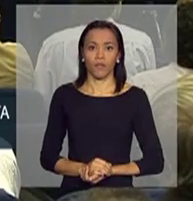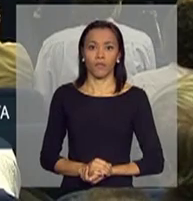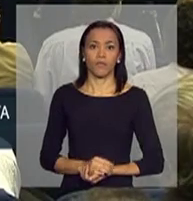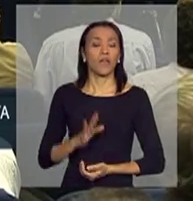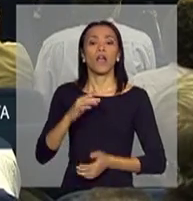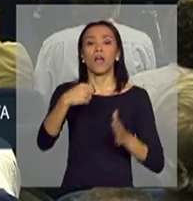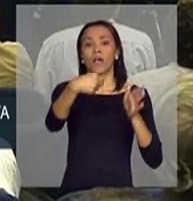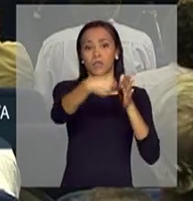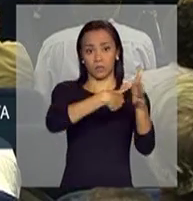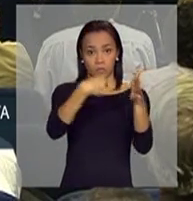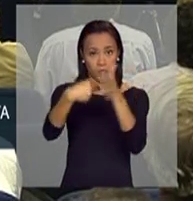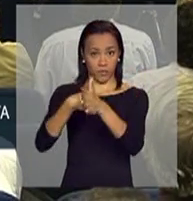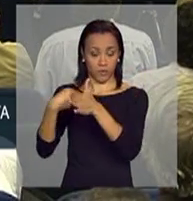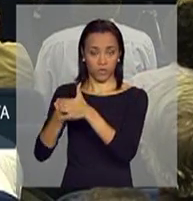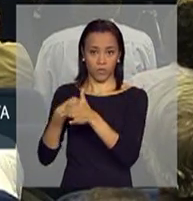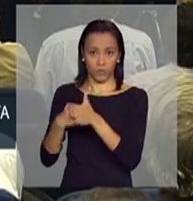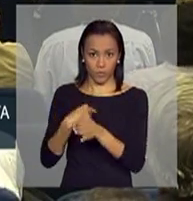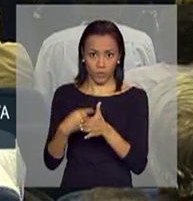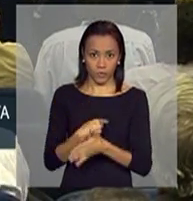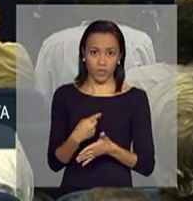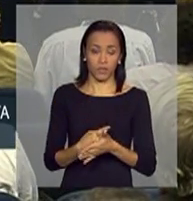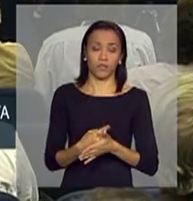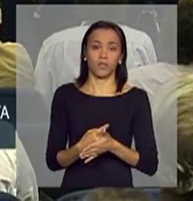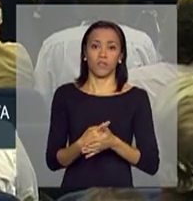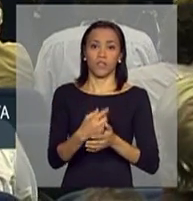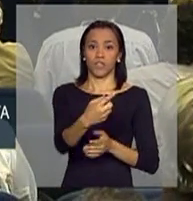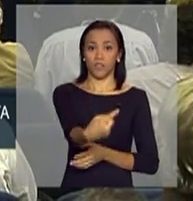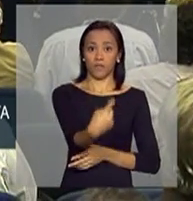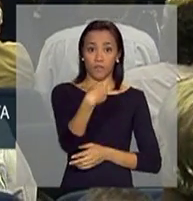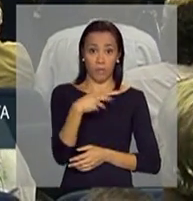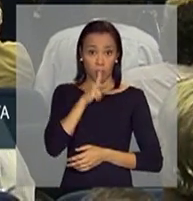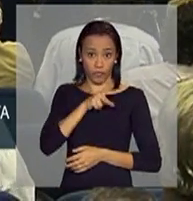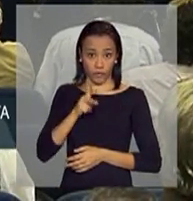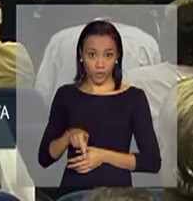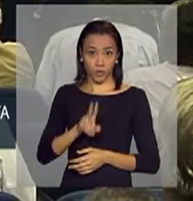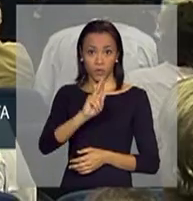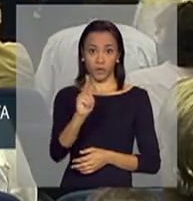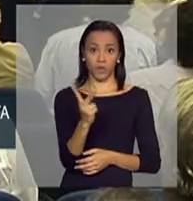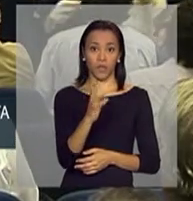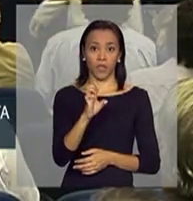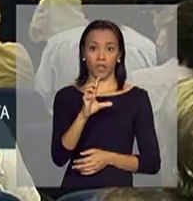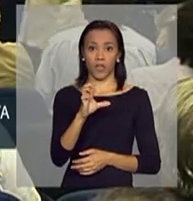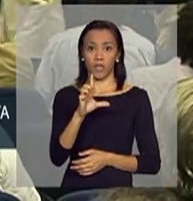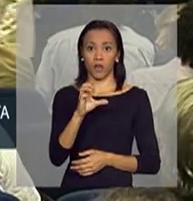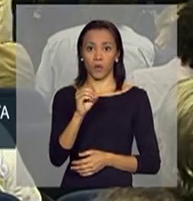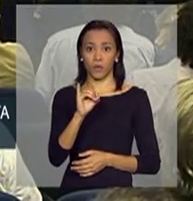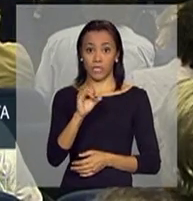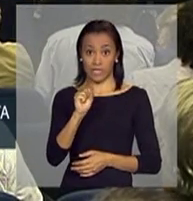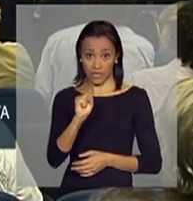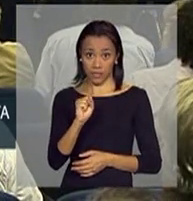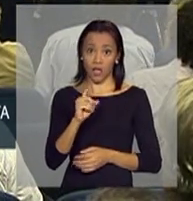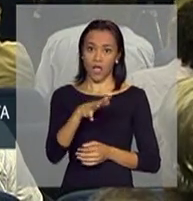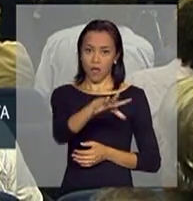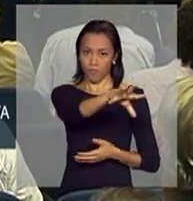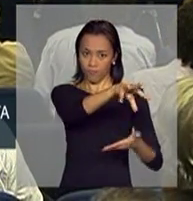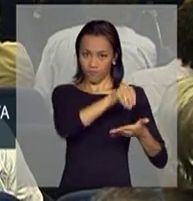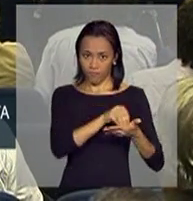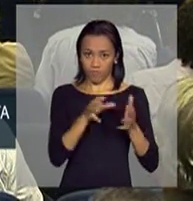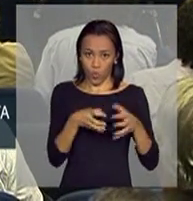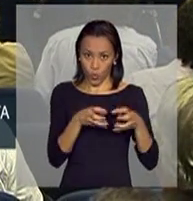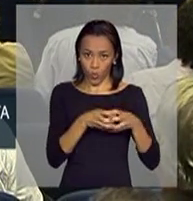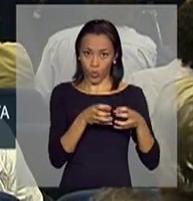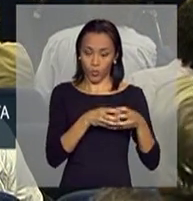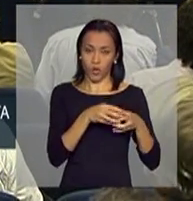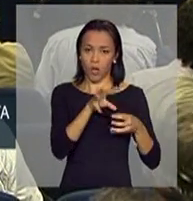As perguntas que houver a professora Heloísa, formulem a comissão, e a comissão